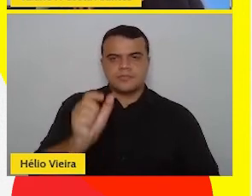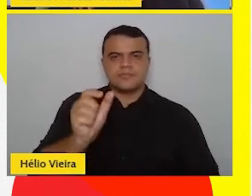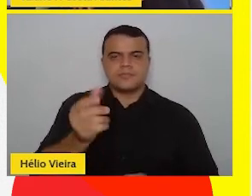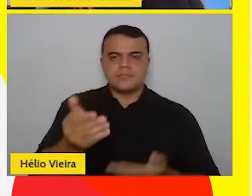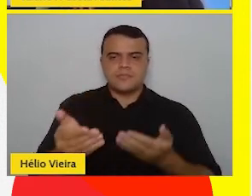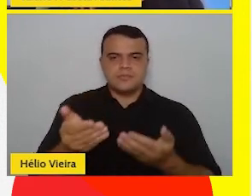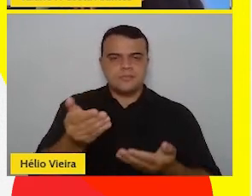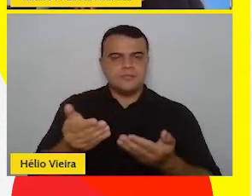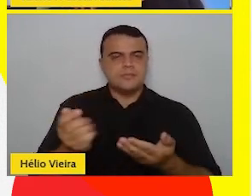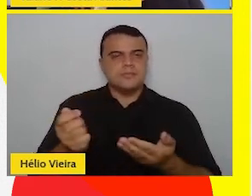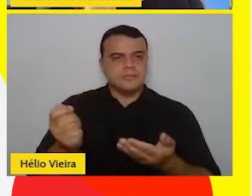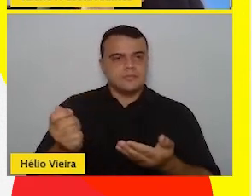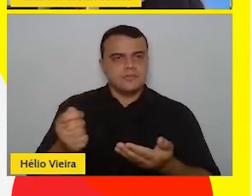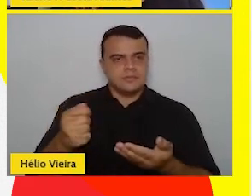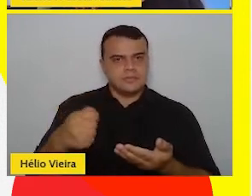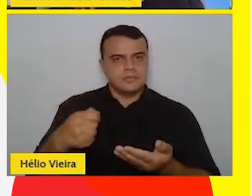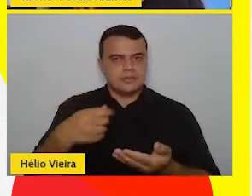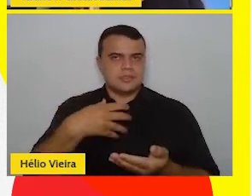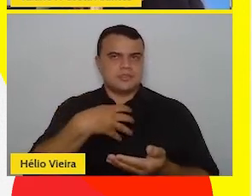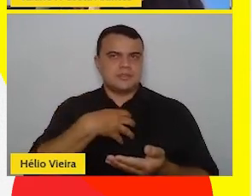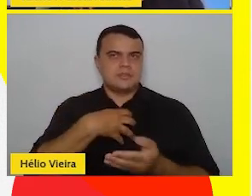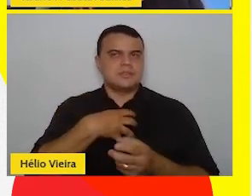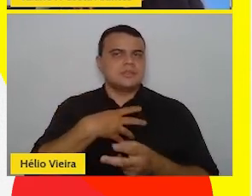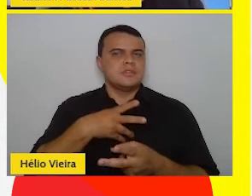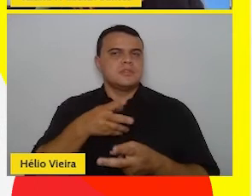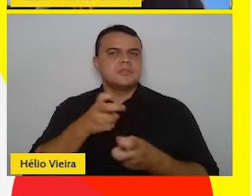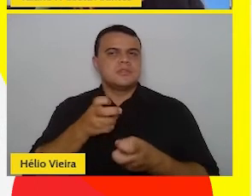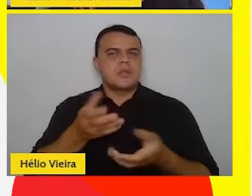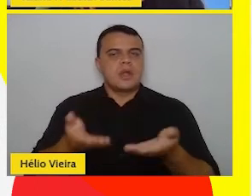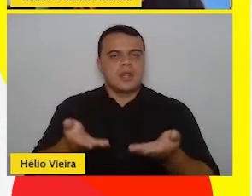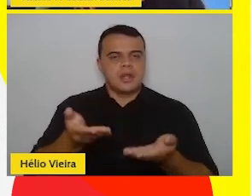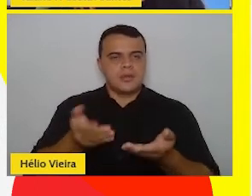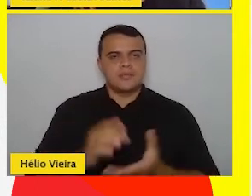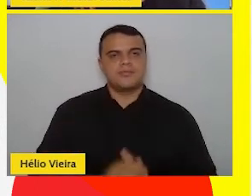equilibrada, dá essa sensação de equilíbrio.